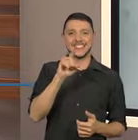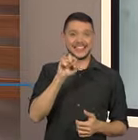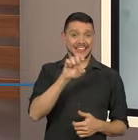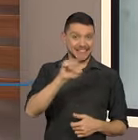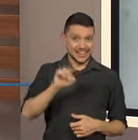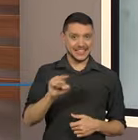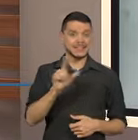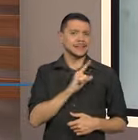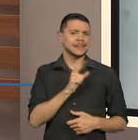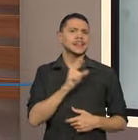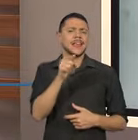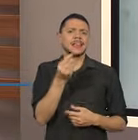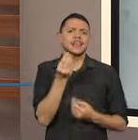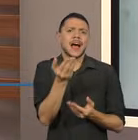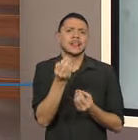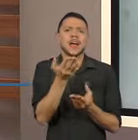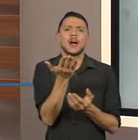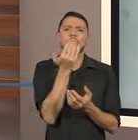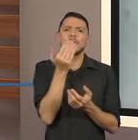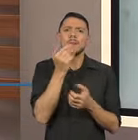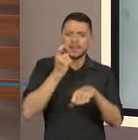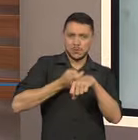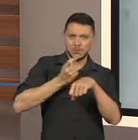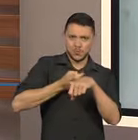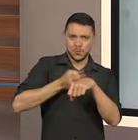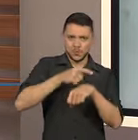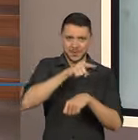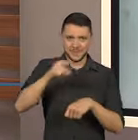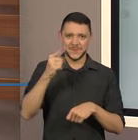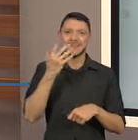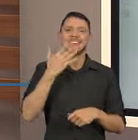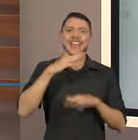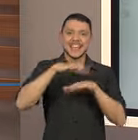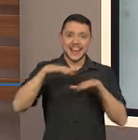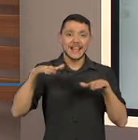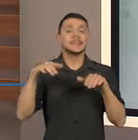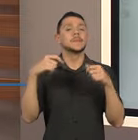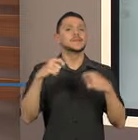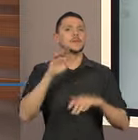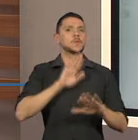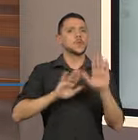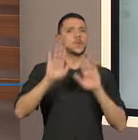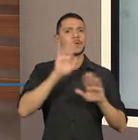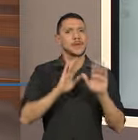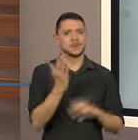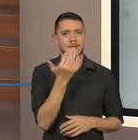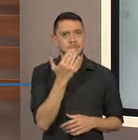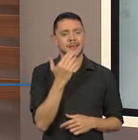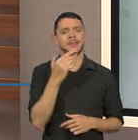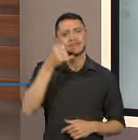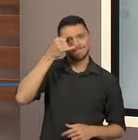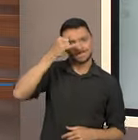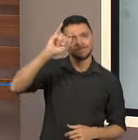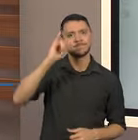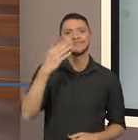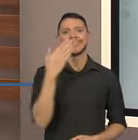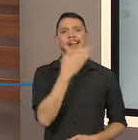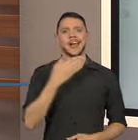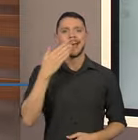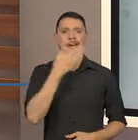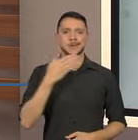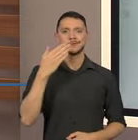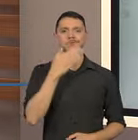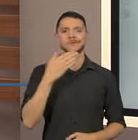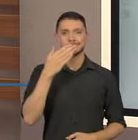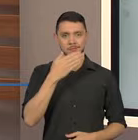para a criança, você tem que ter cuidado também com a qualidade do alimento. Evitar coisas açucaradas. Porque isso é um